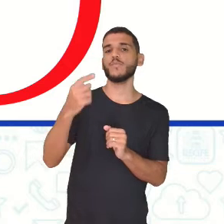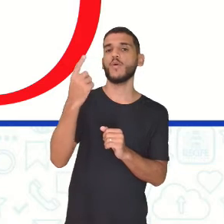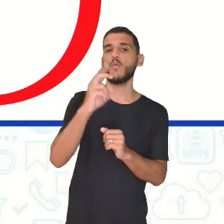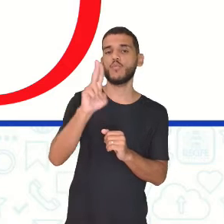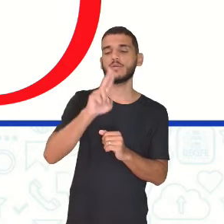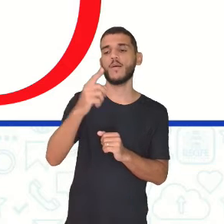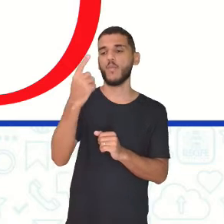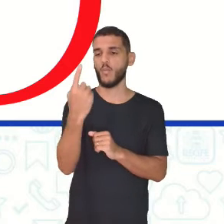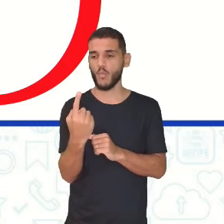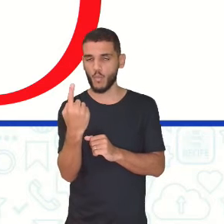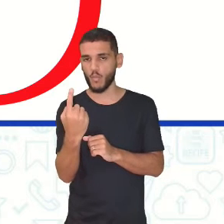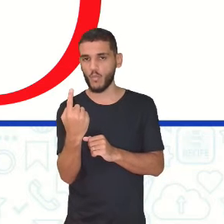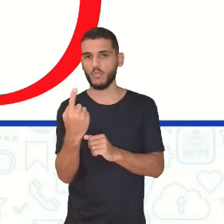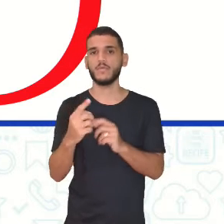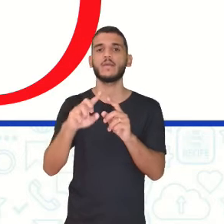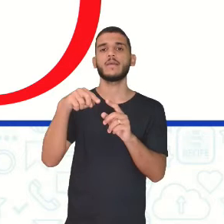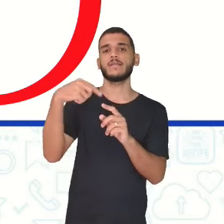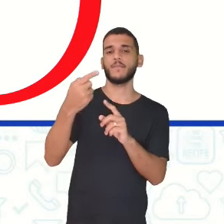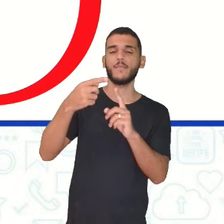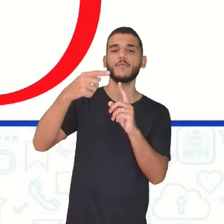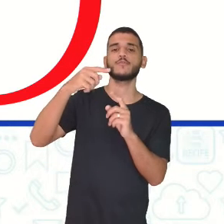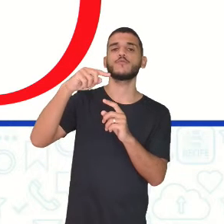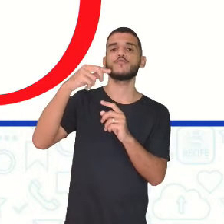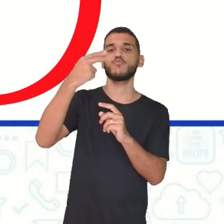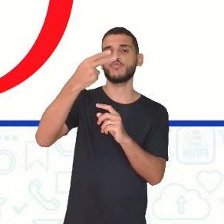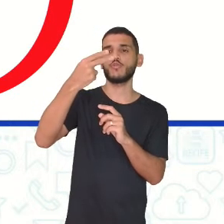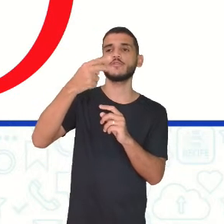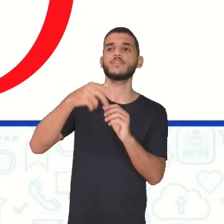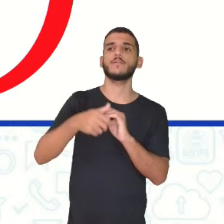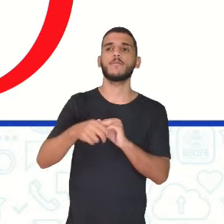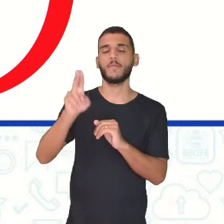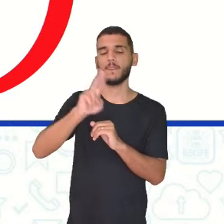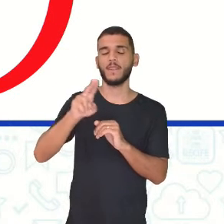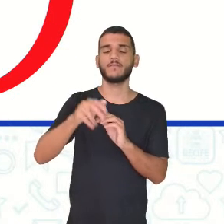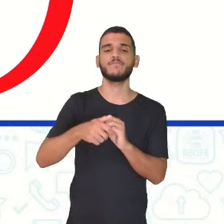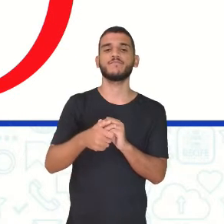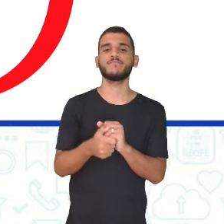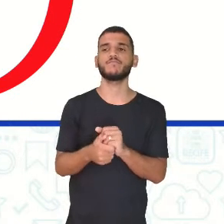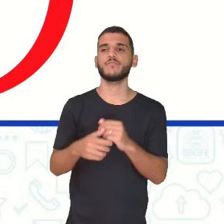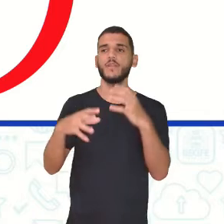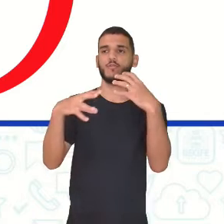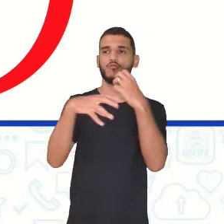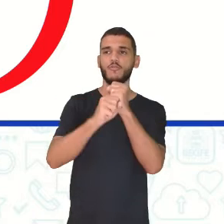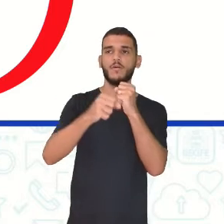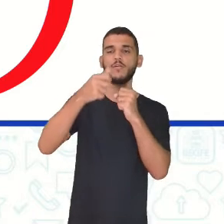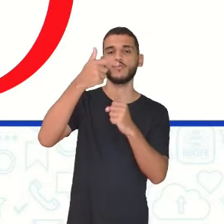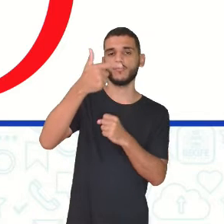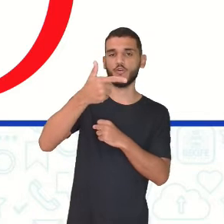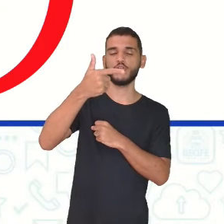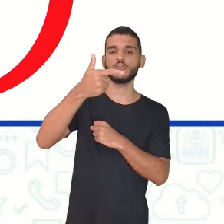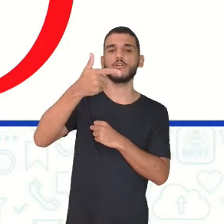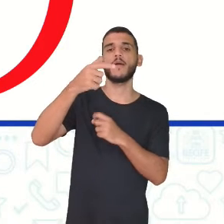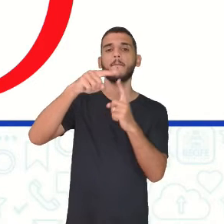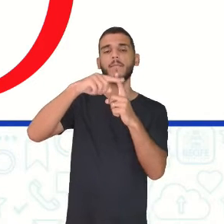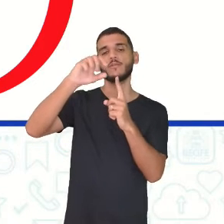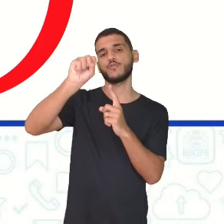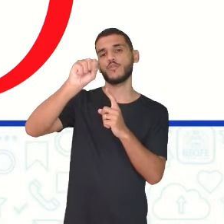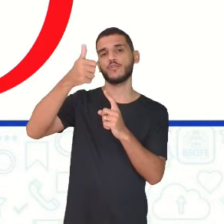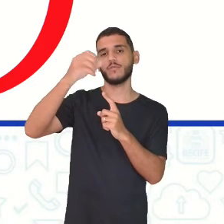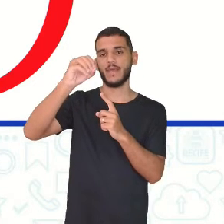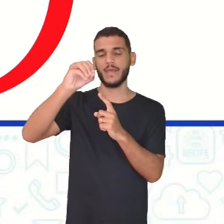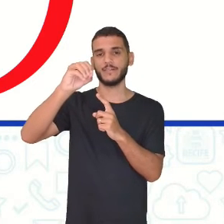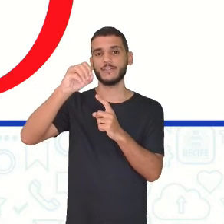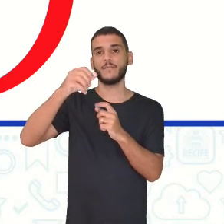e o 2 sobe também. E somando aí todos esses números aí, ó. 2 mais 8, 10. 10